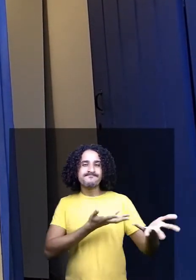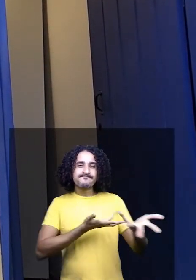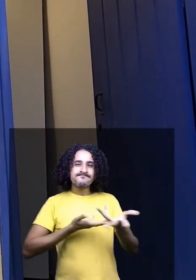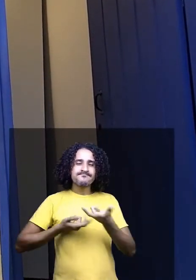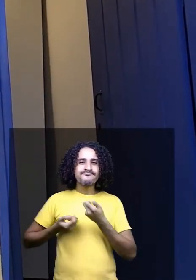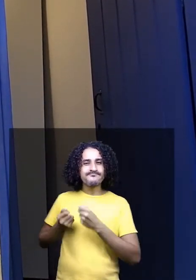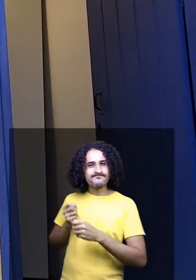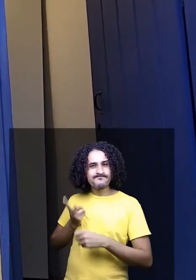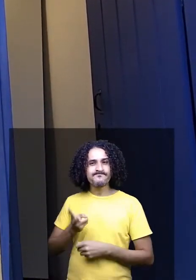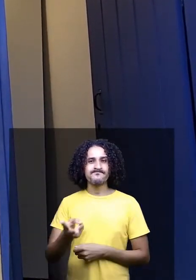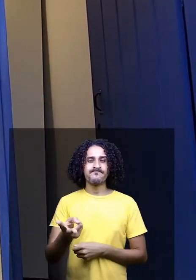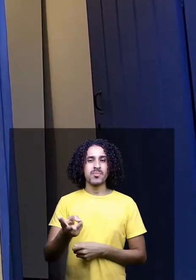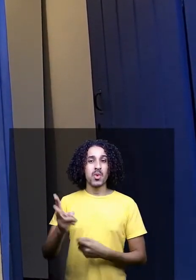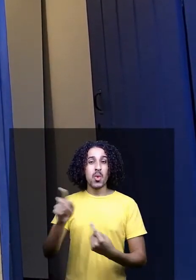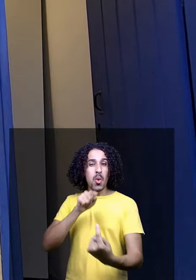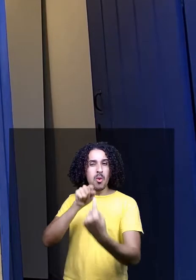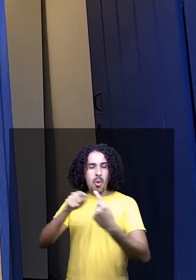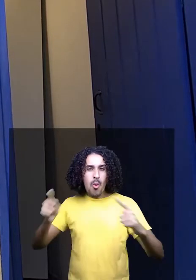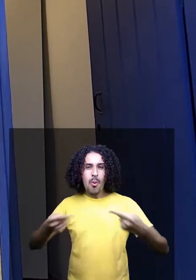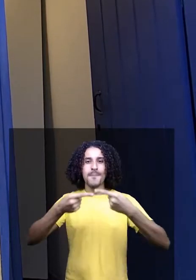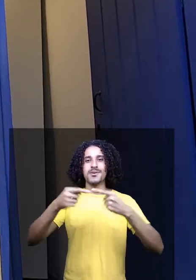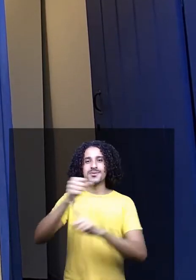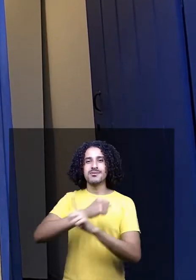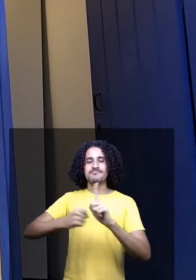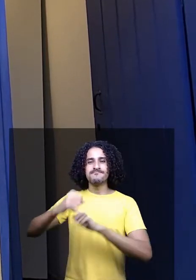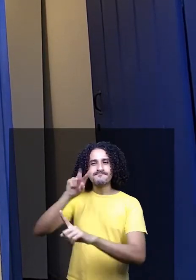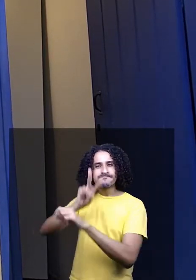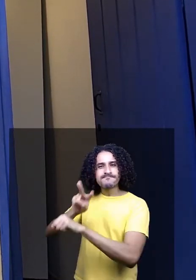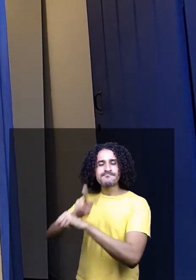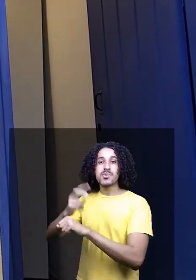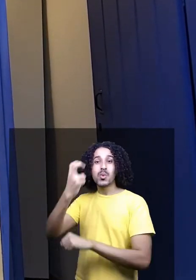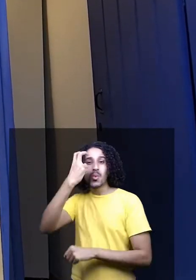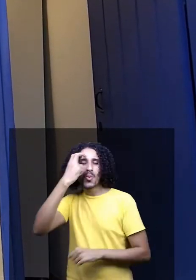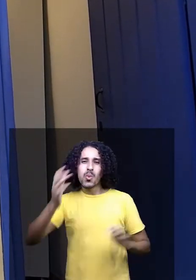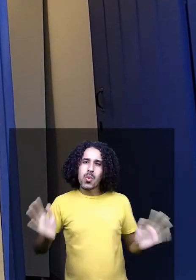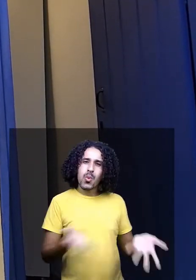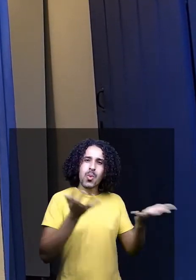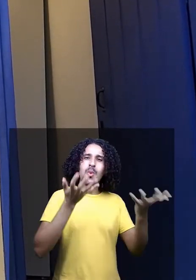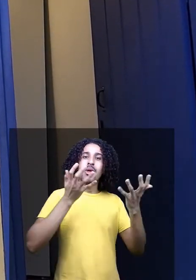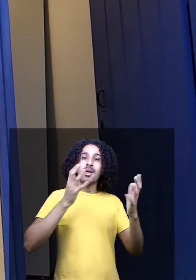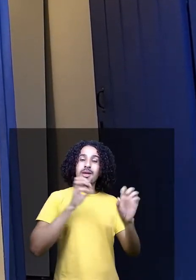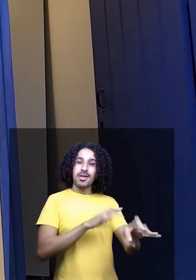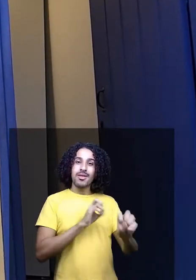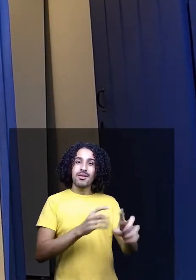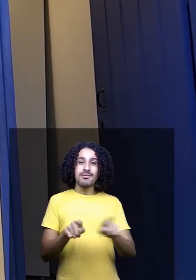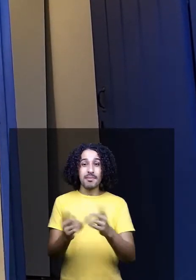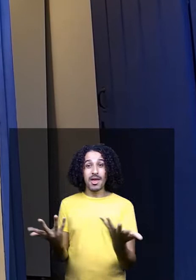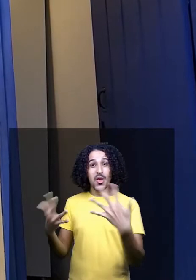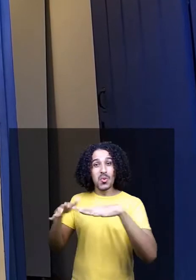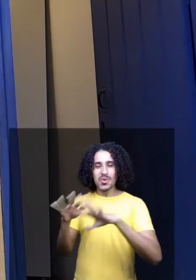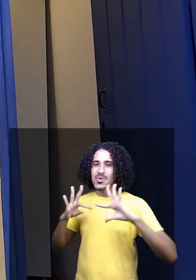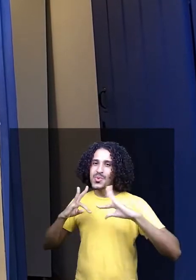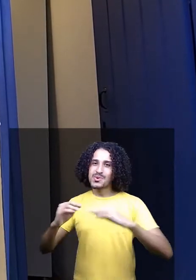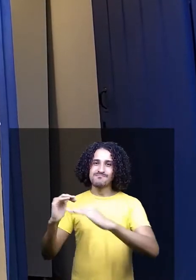seja acolhedor e permanente, a serviço da sociedade, preservando a cultura e contribuindo com a educação